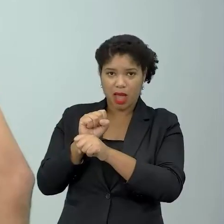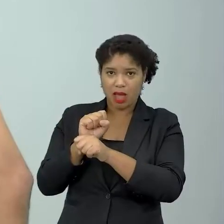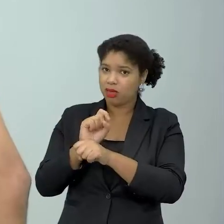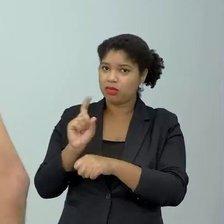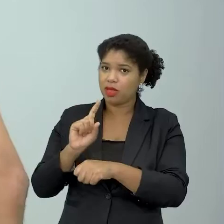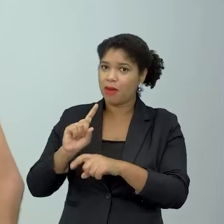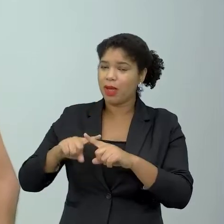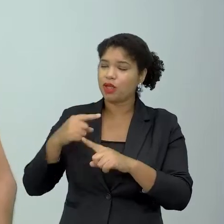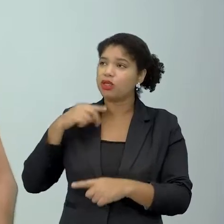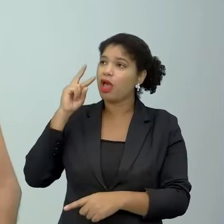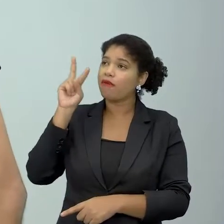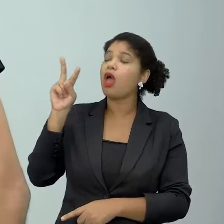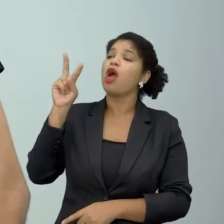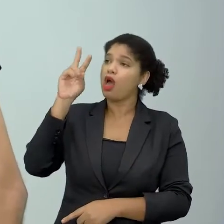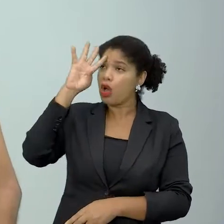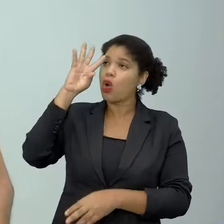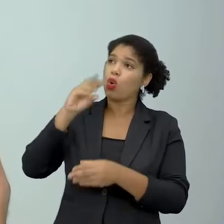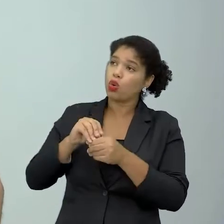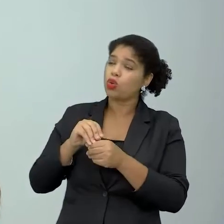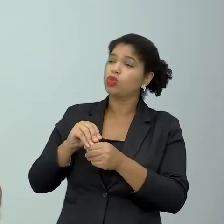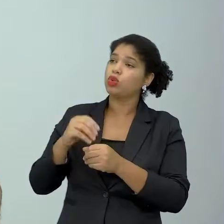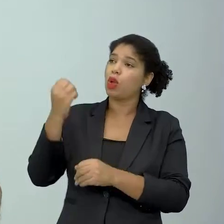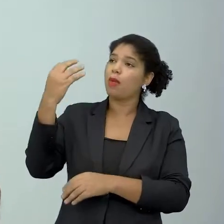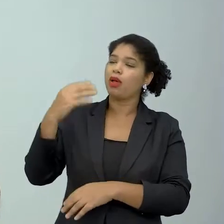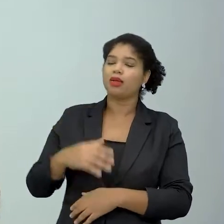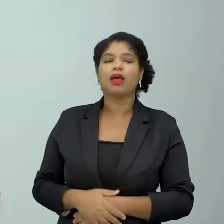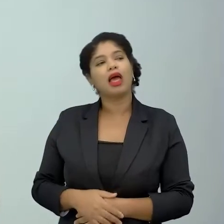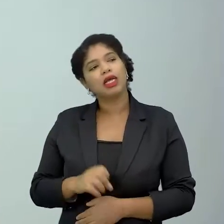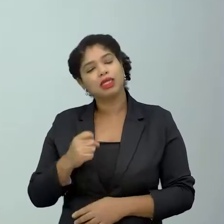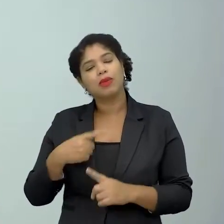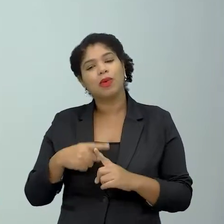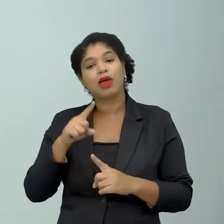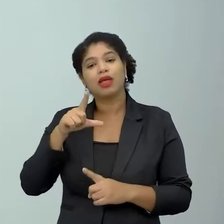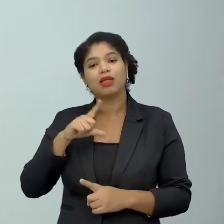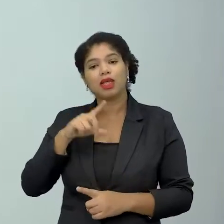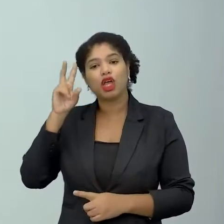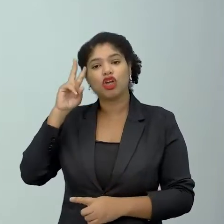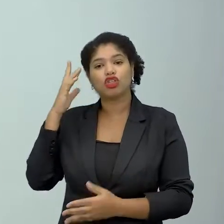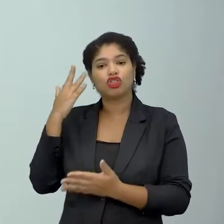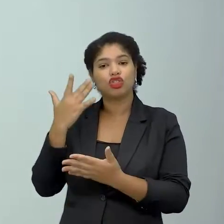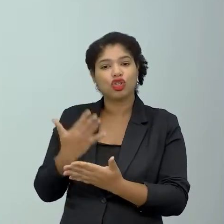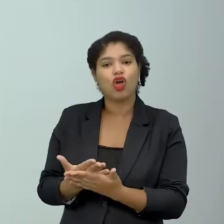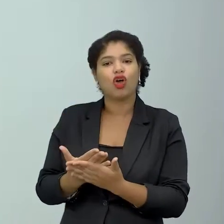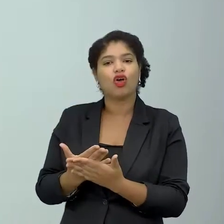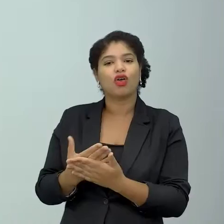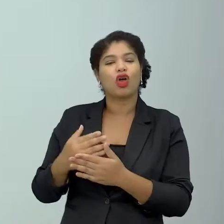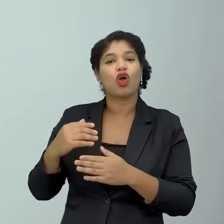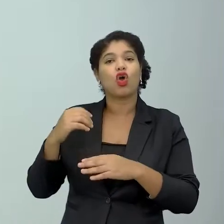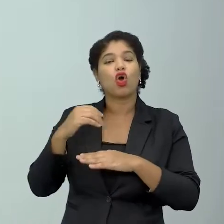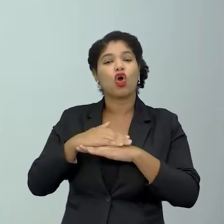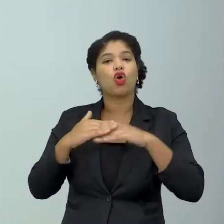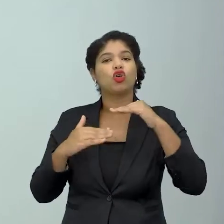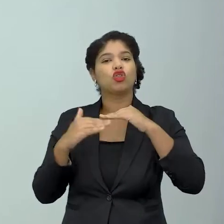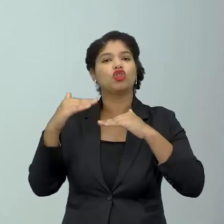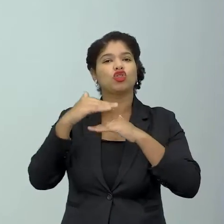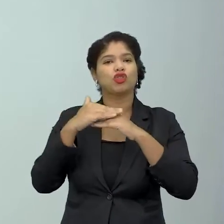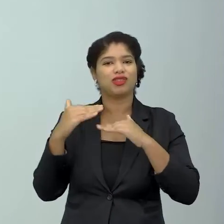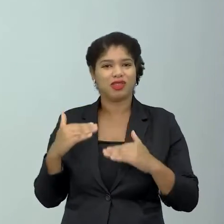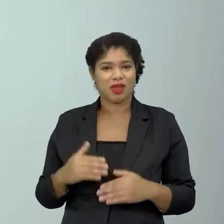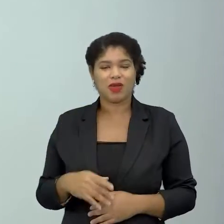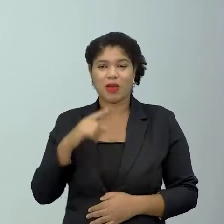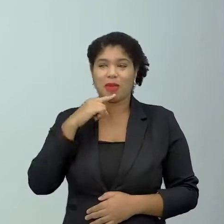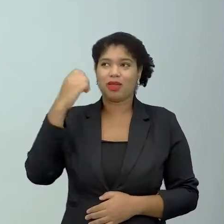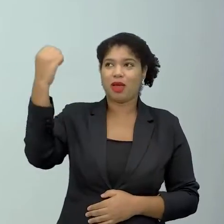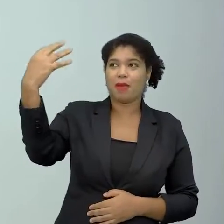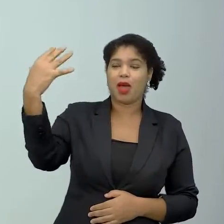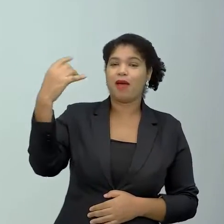significa que houve toda uma construção histórica para aquele sinal significar pare ou ande, né? Houve uma construção. Então, aquele sinal vermelho